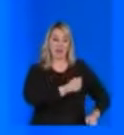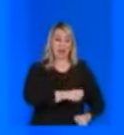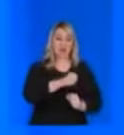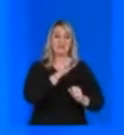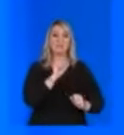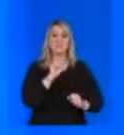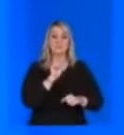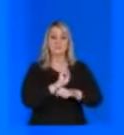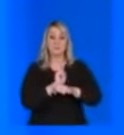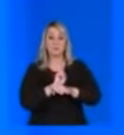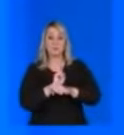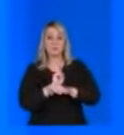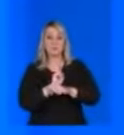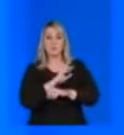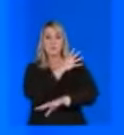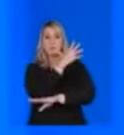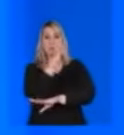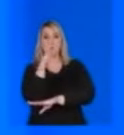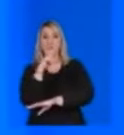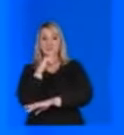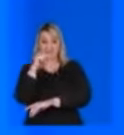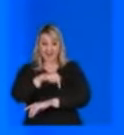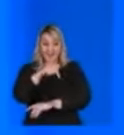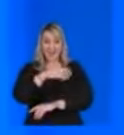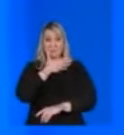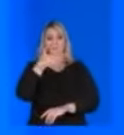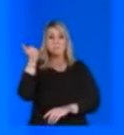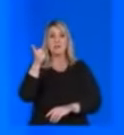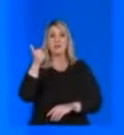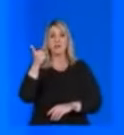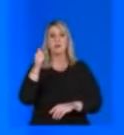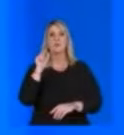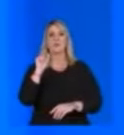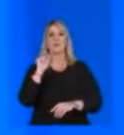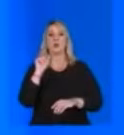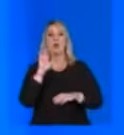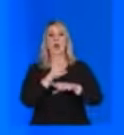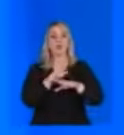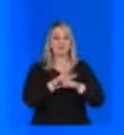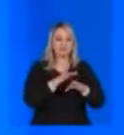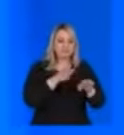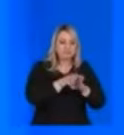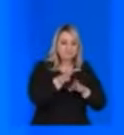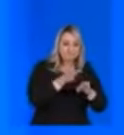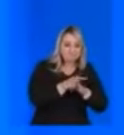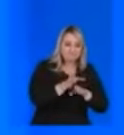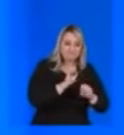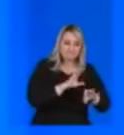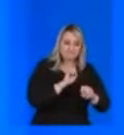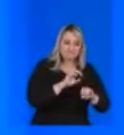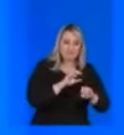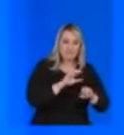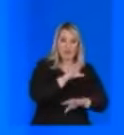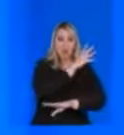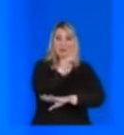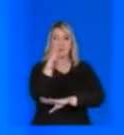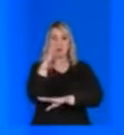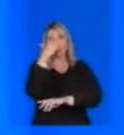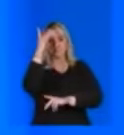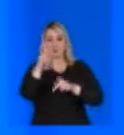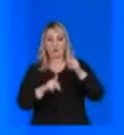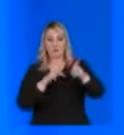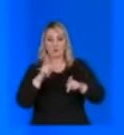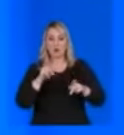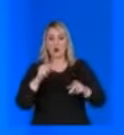agentes ambientais n ninguém melhor que o garida con lurbe para ajudar na educação ambiental da população no